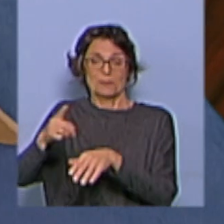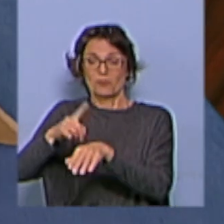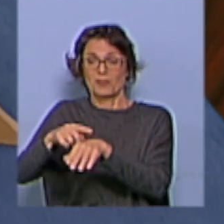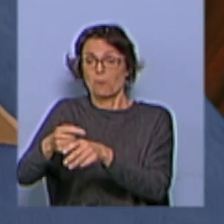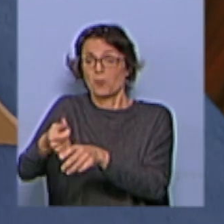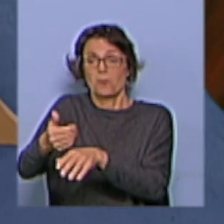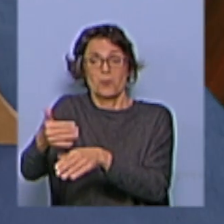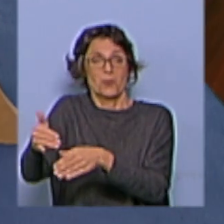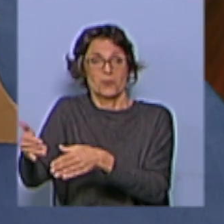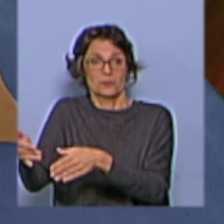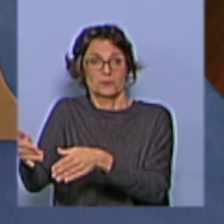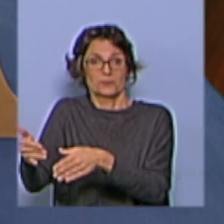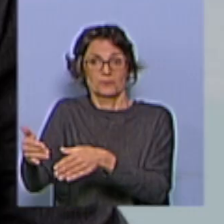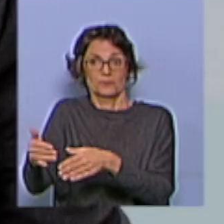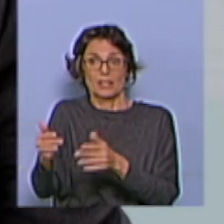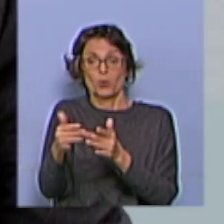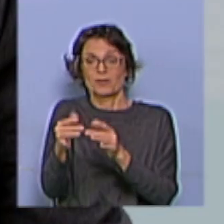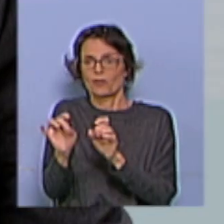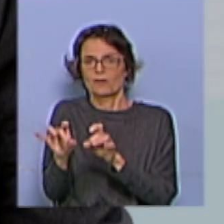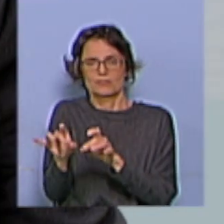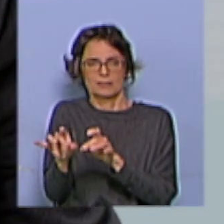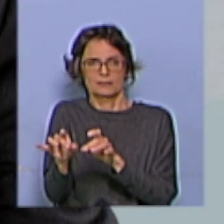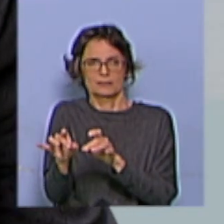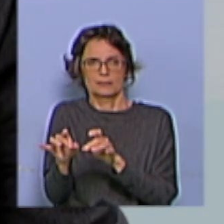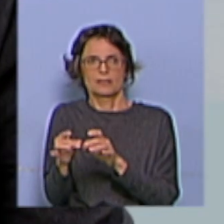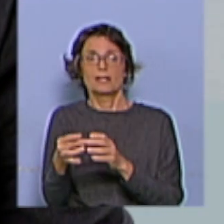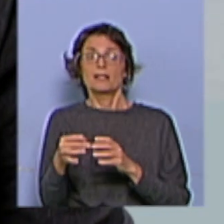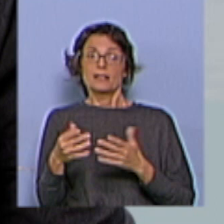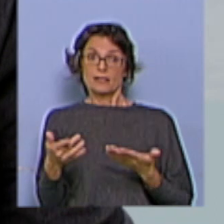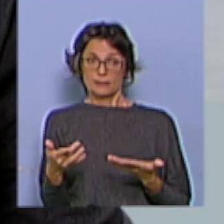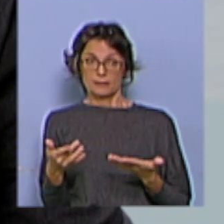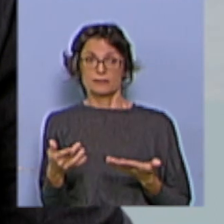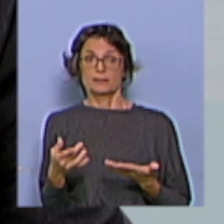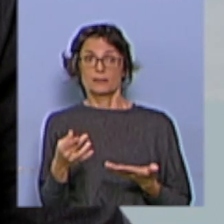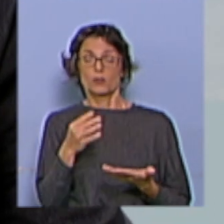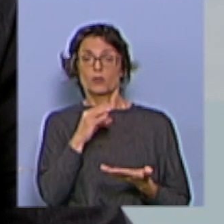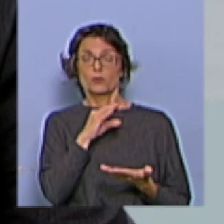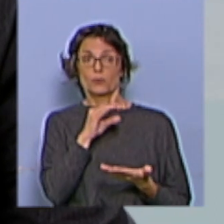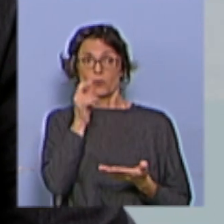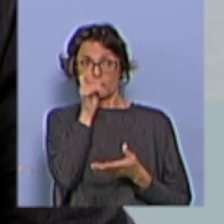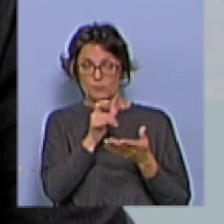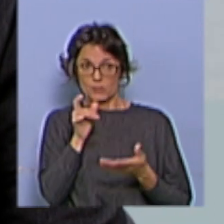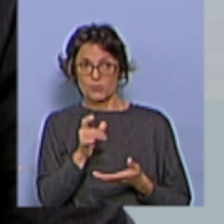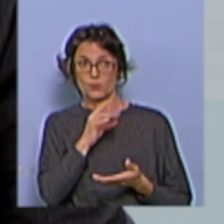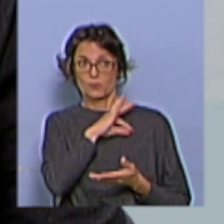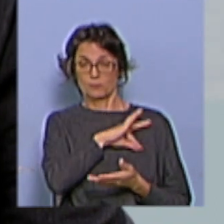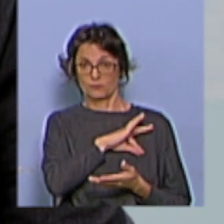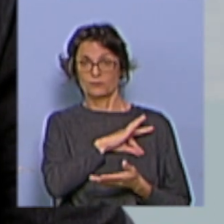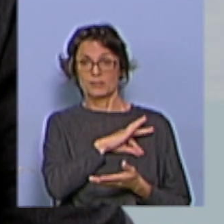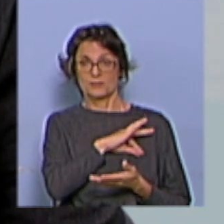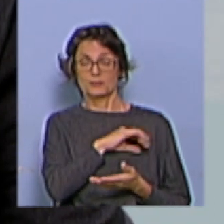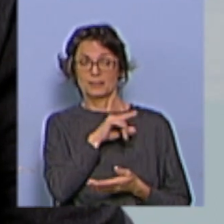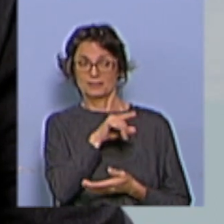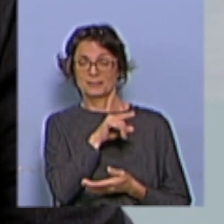ser limitada porque não havia contacto, não é? Mas, nesse sentido, os profissionais fizeram muito do nosso